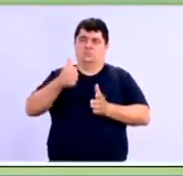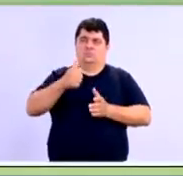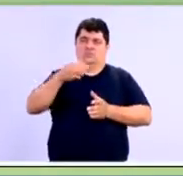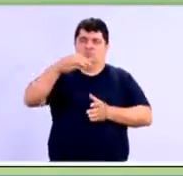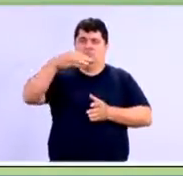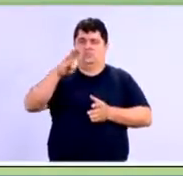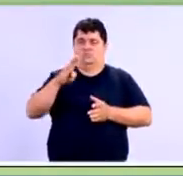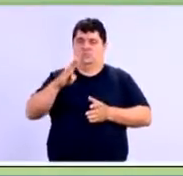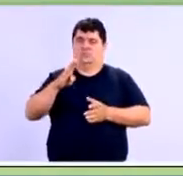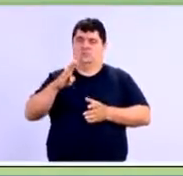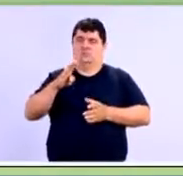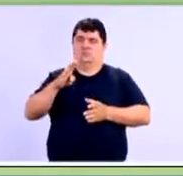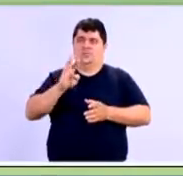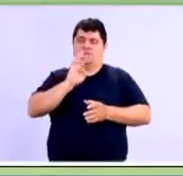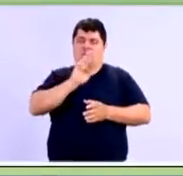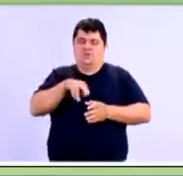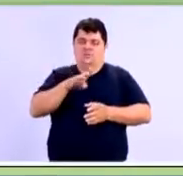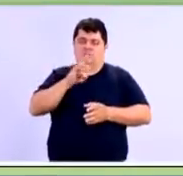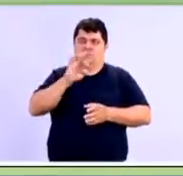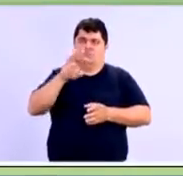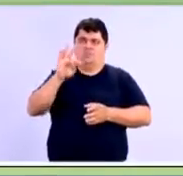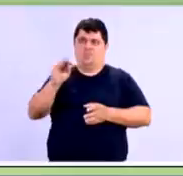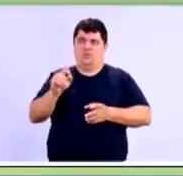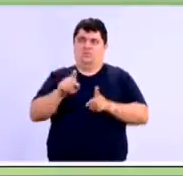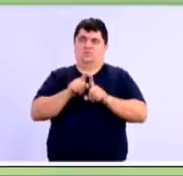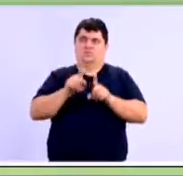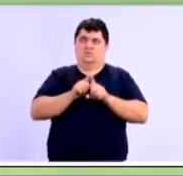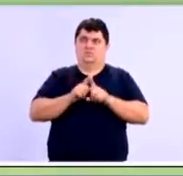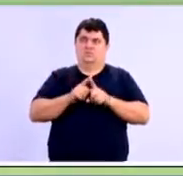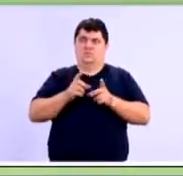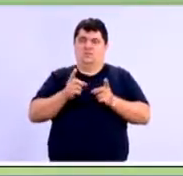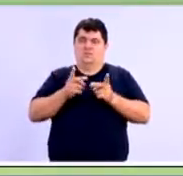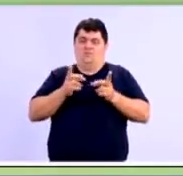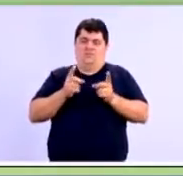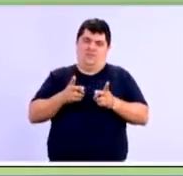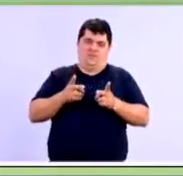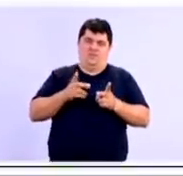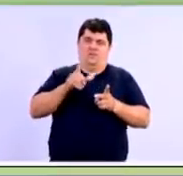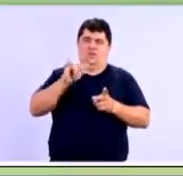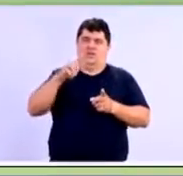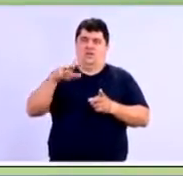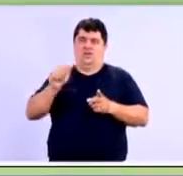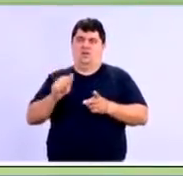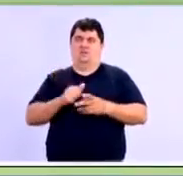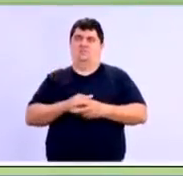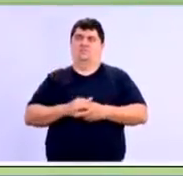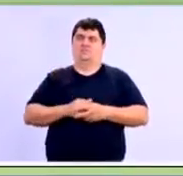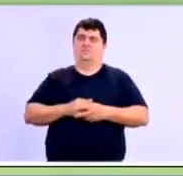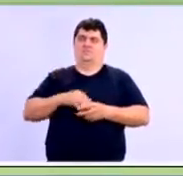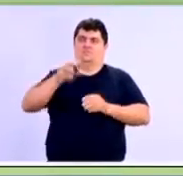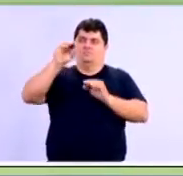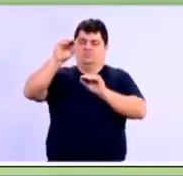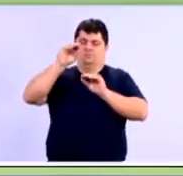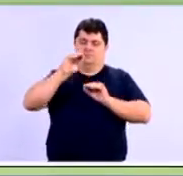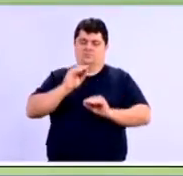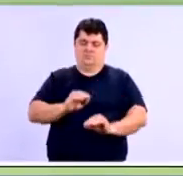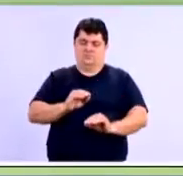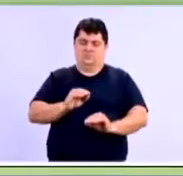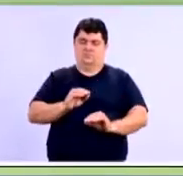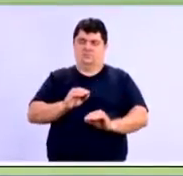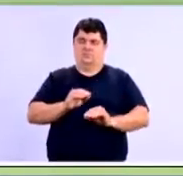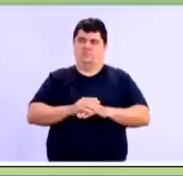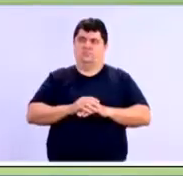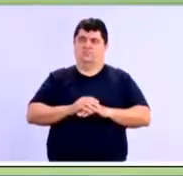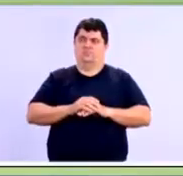bruta. Vou pegar o quê? O resultado bruto. E vou pegar o quê? Minhas vendas líquidas. Aí sempre, olha, vou pegar o meu resultado bruto.